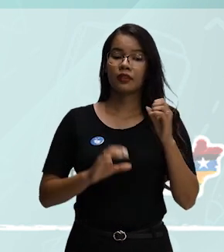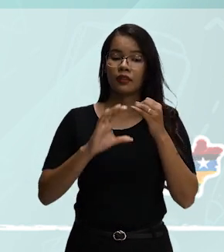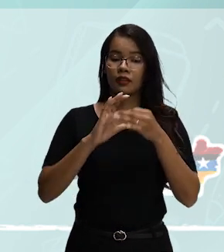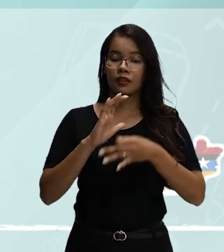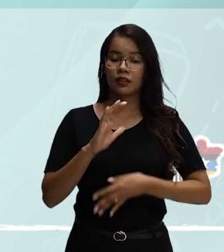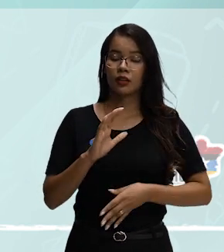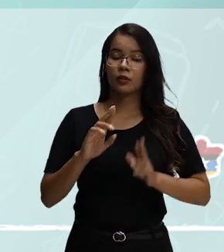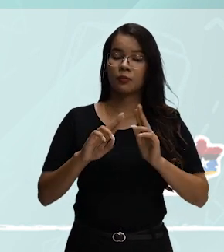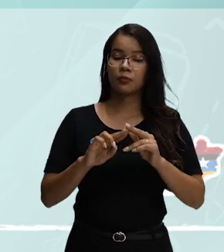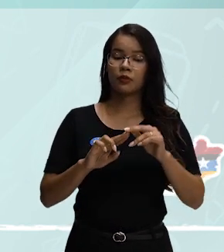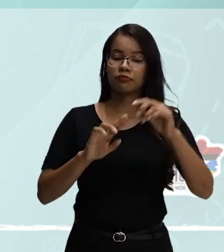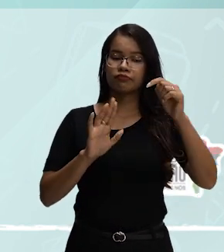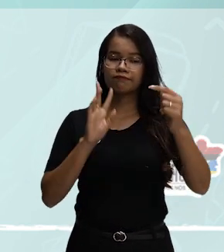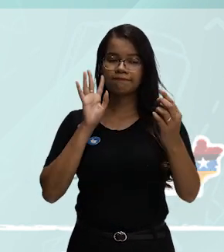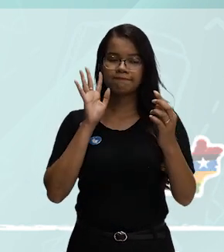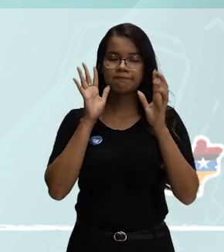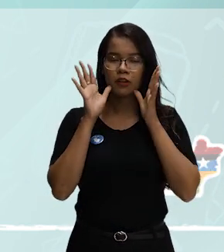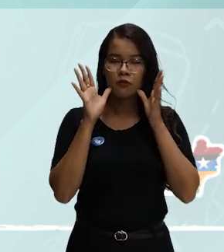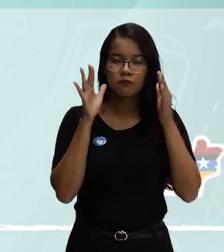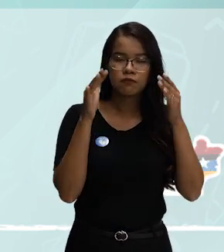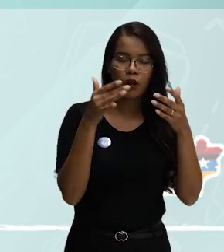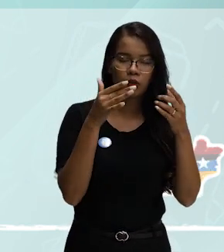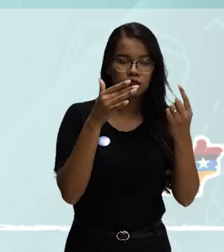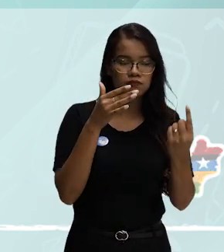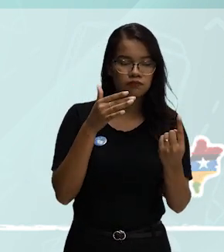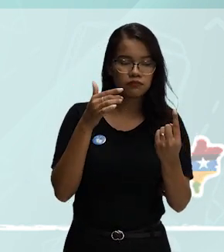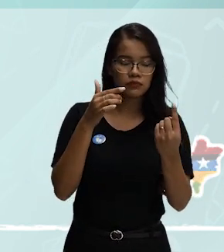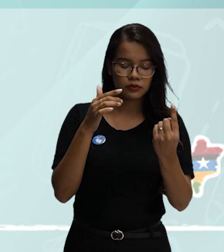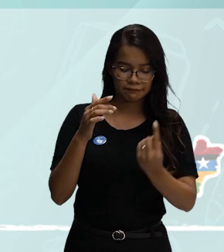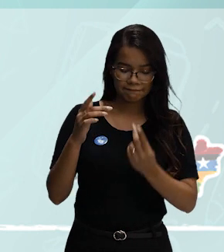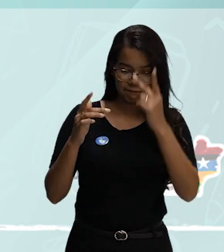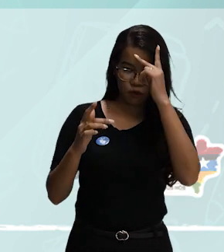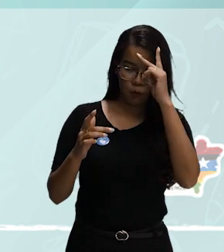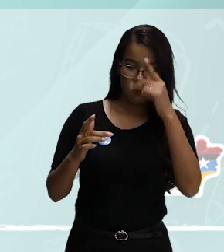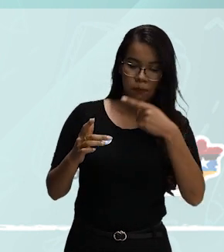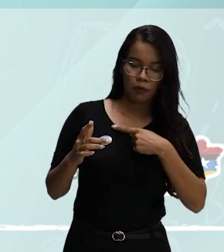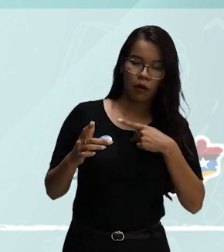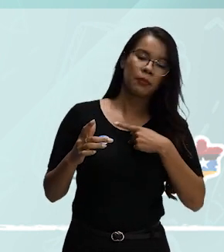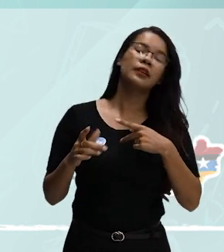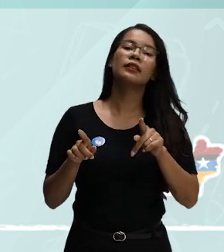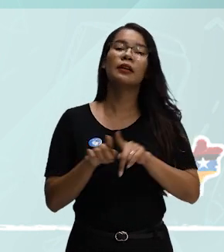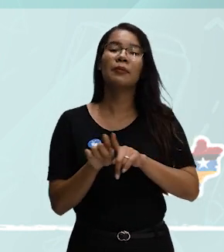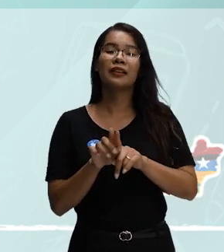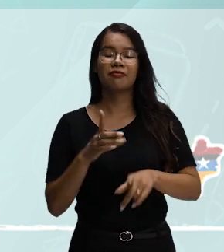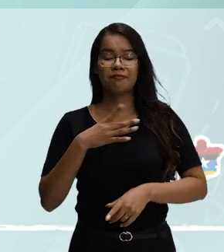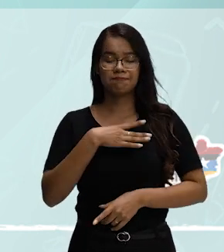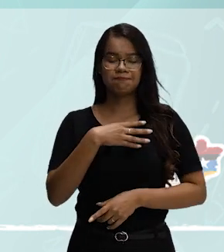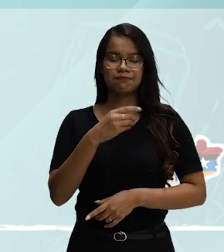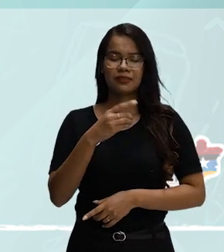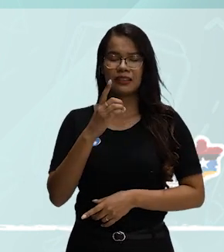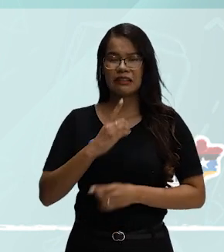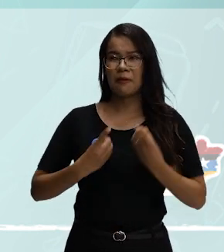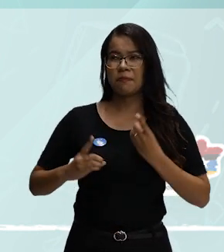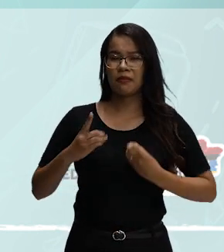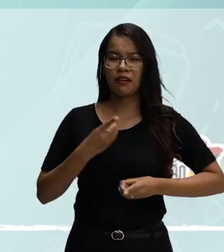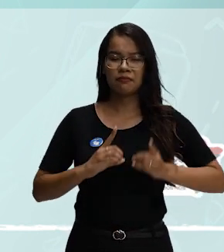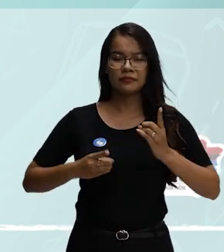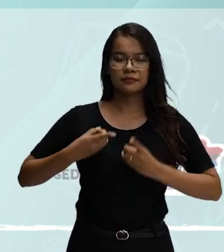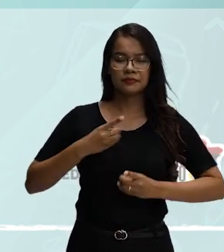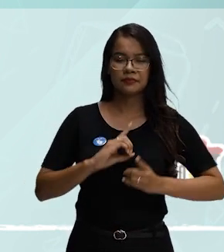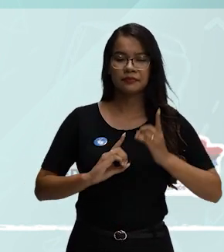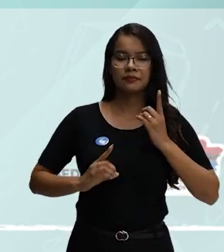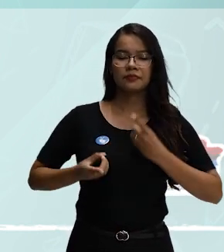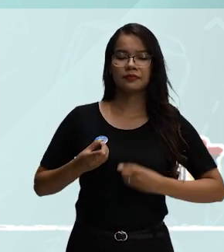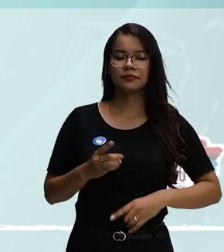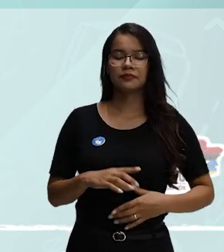caracterizada pelo egocentrismo e um forte tom depressivo. A segunda geração do romantismo brasileiro é denominada ultrarromântica